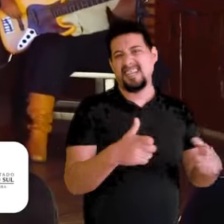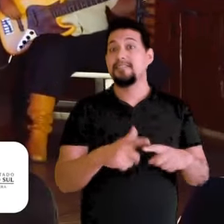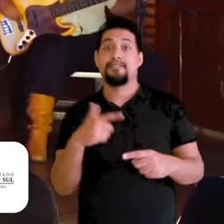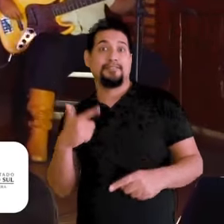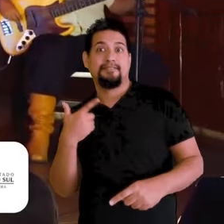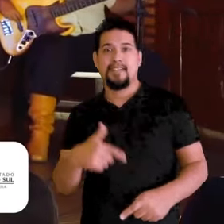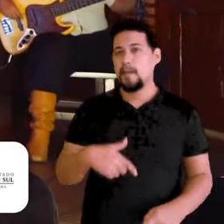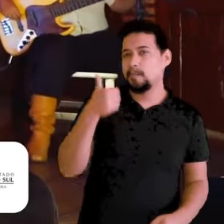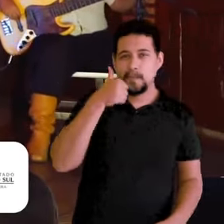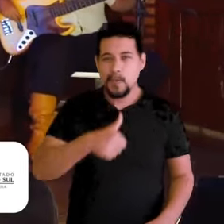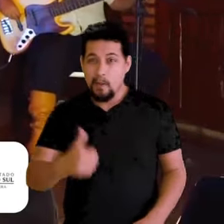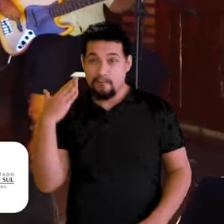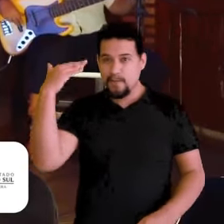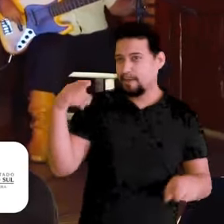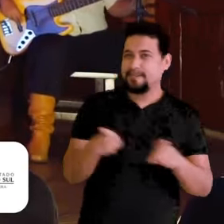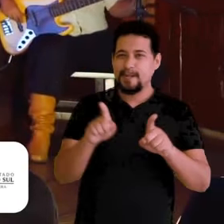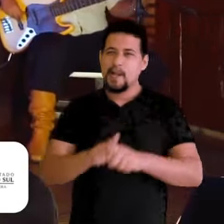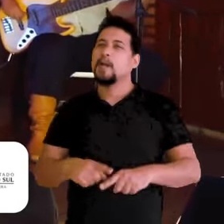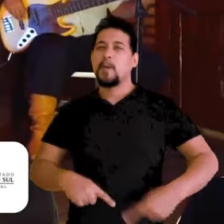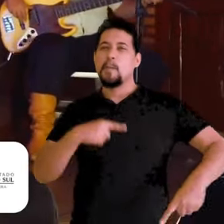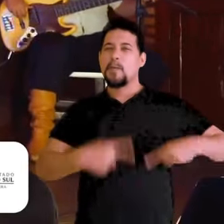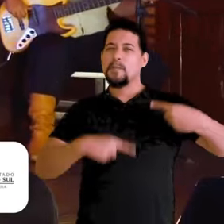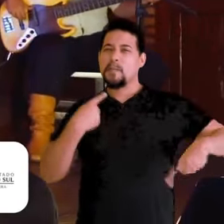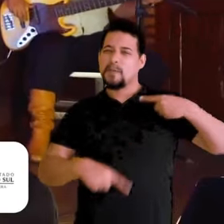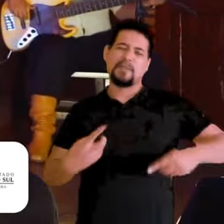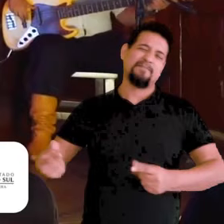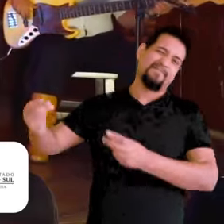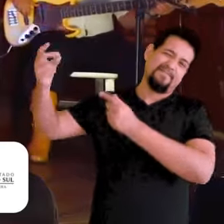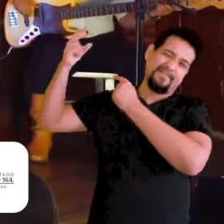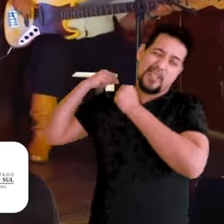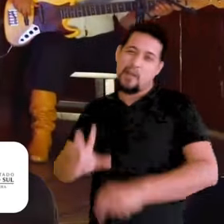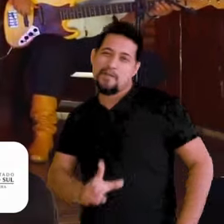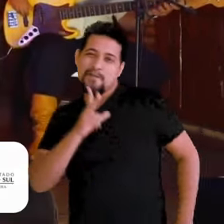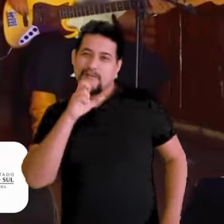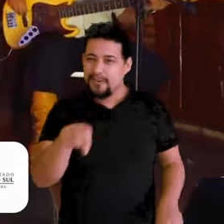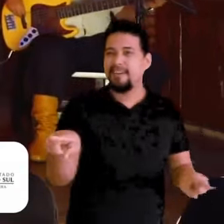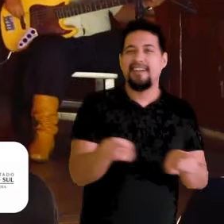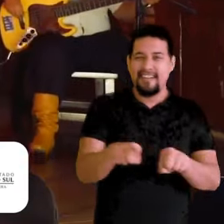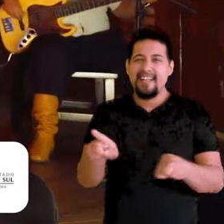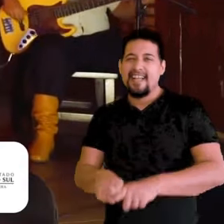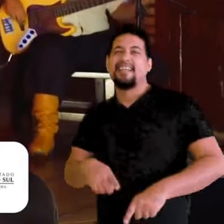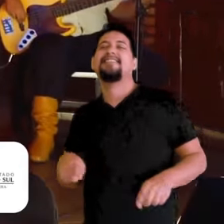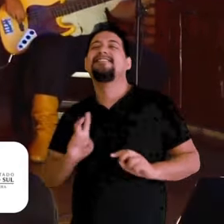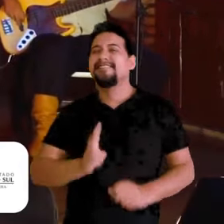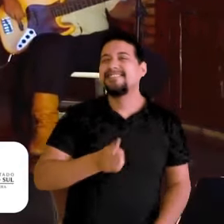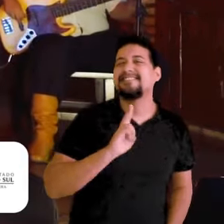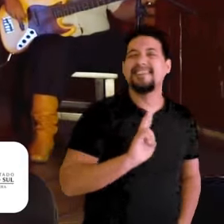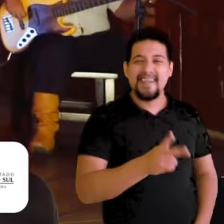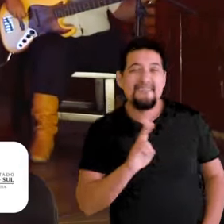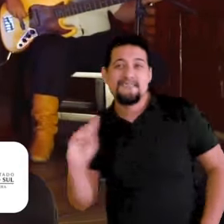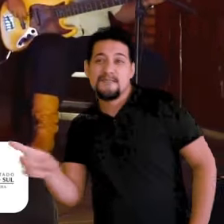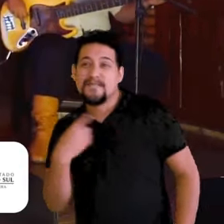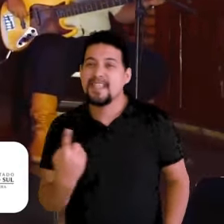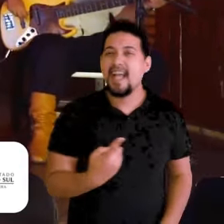famosa gineteada. Esta disputa é antiga, da força e da rebeldia. Sempre haverá